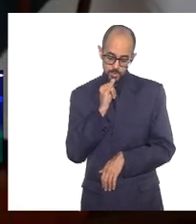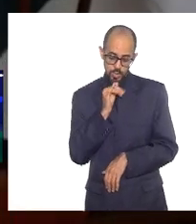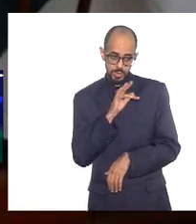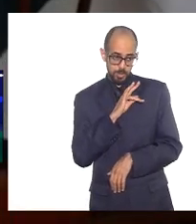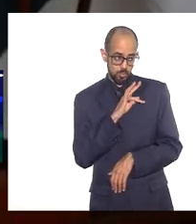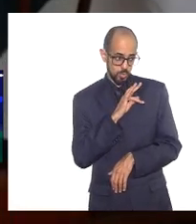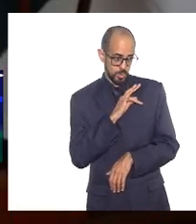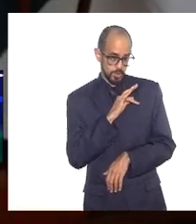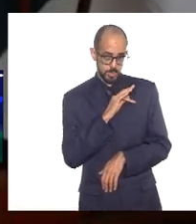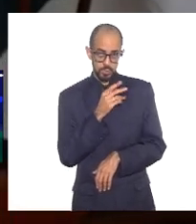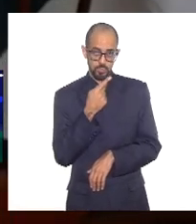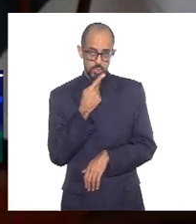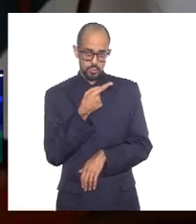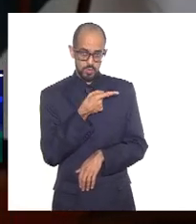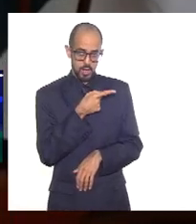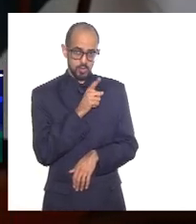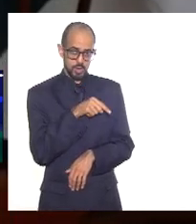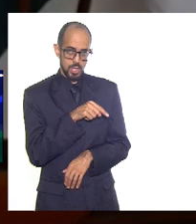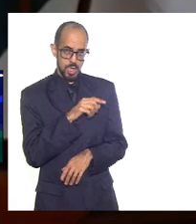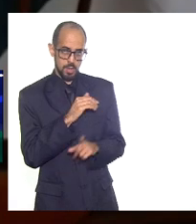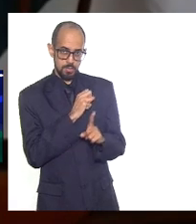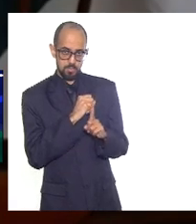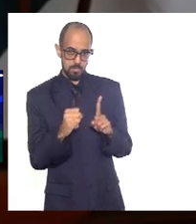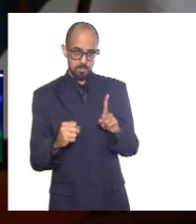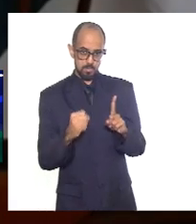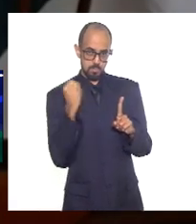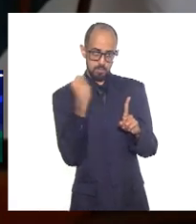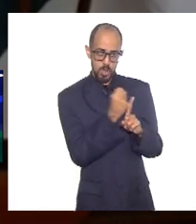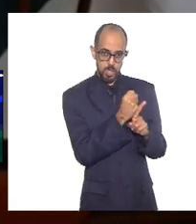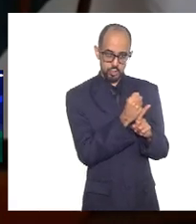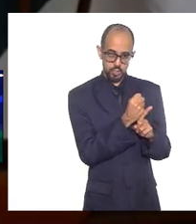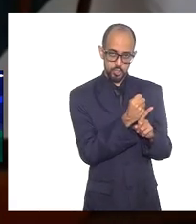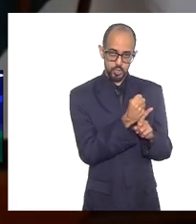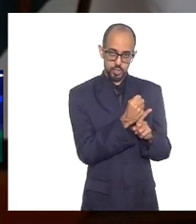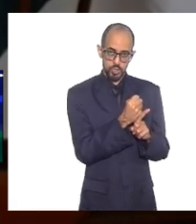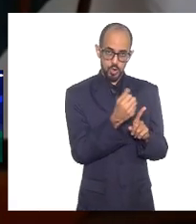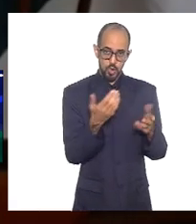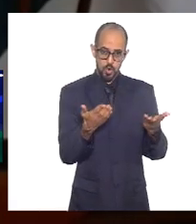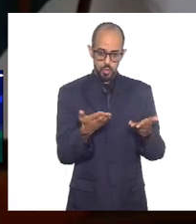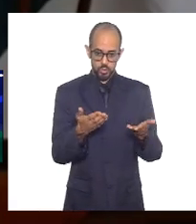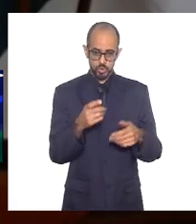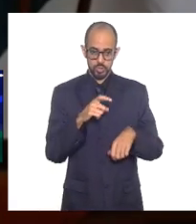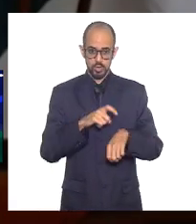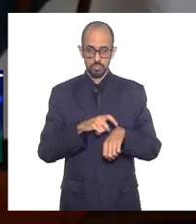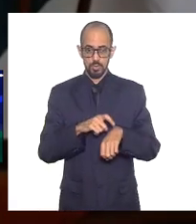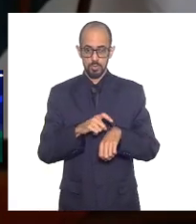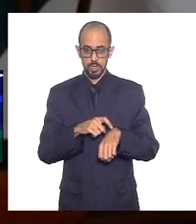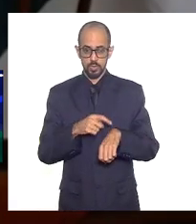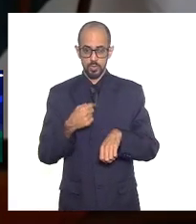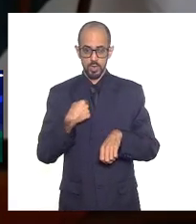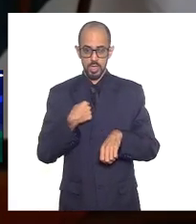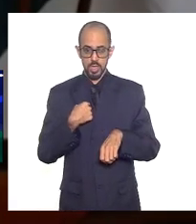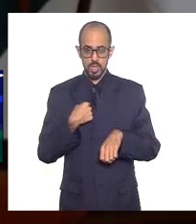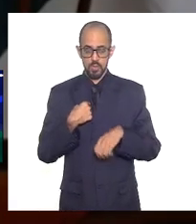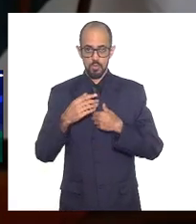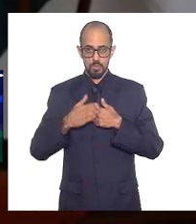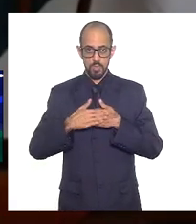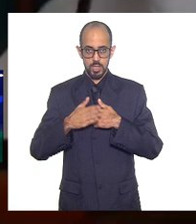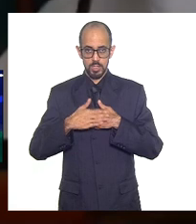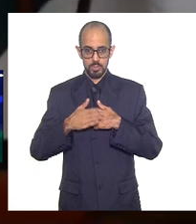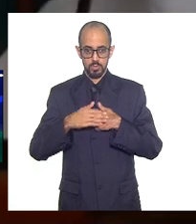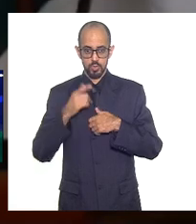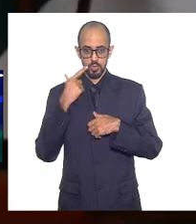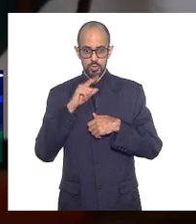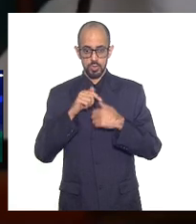falam que é genocida, né? Hoje, exatamente nesse momento, eu, por conta própria, consegui